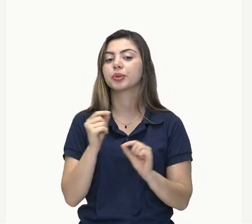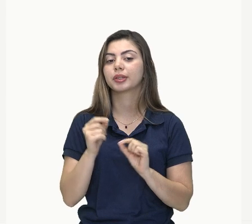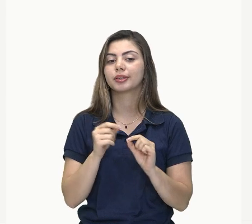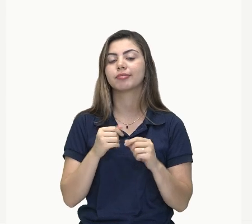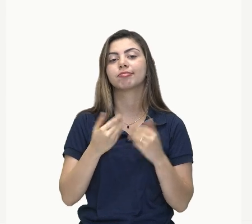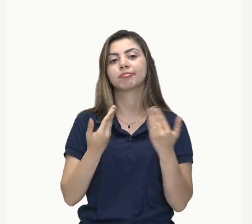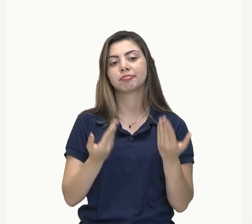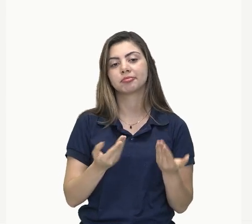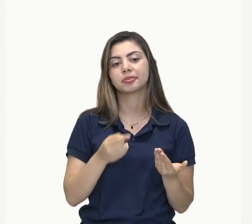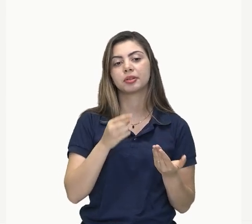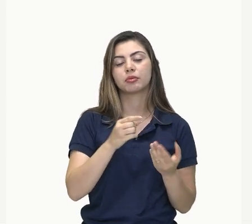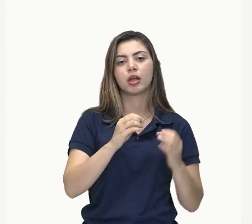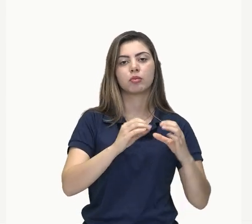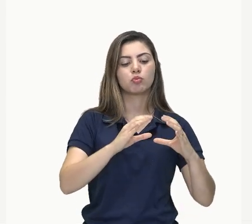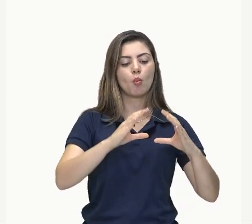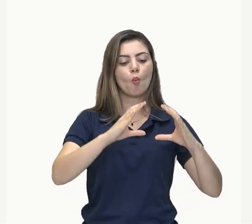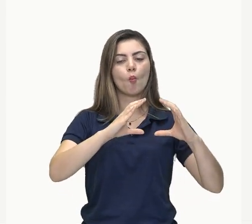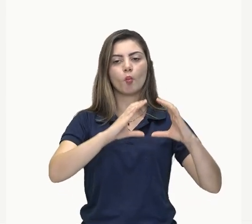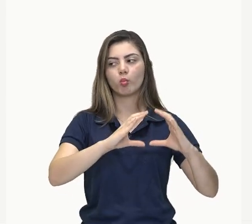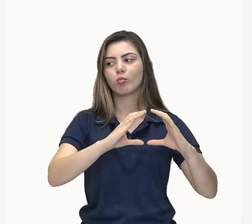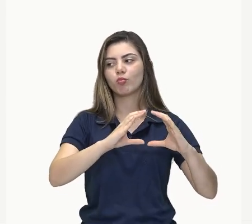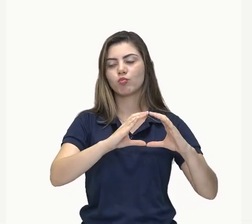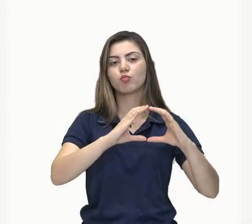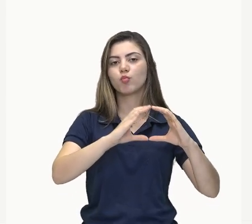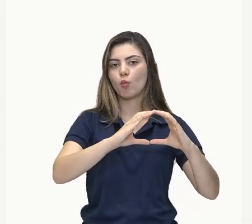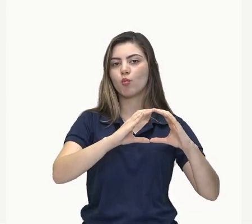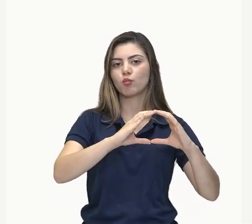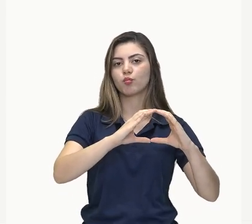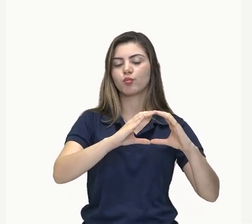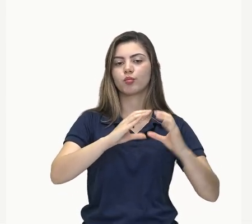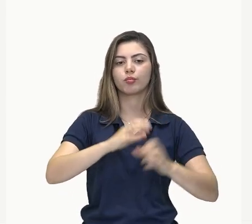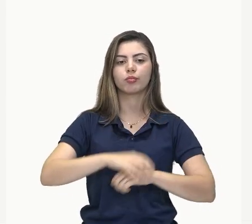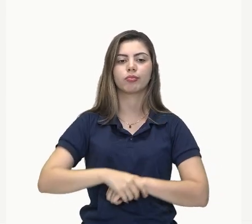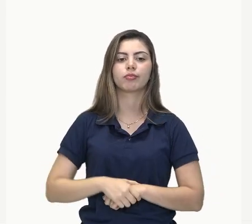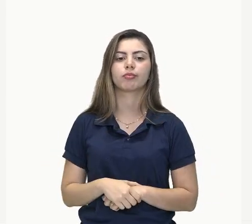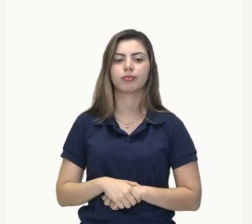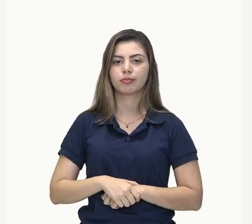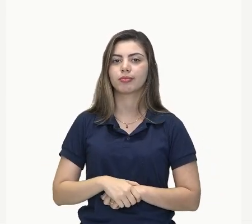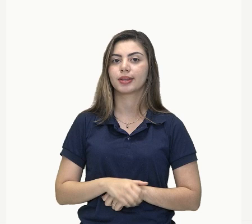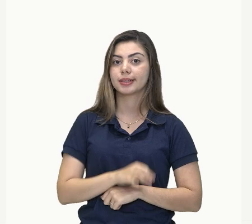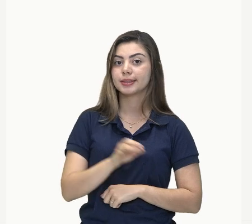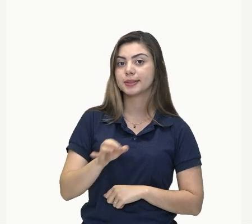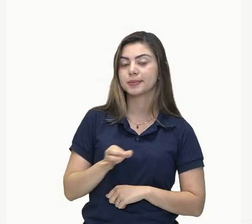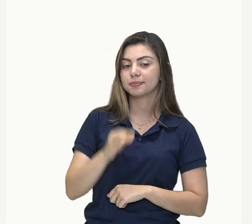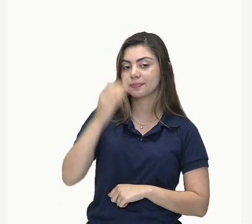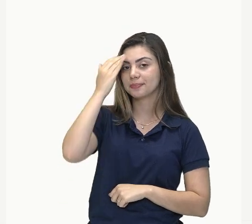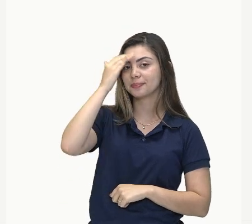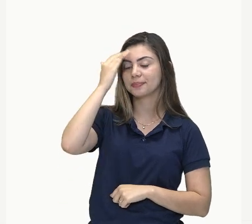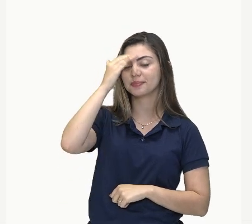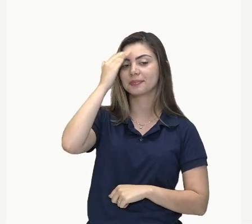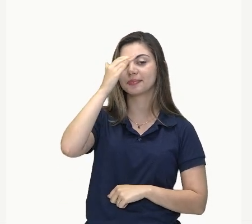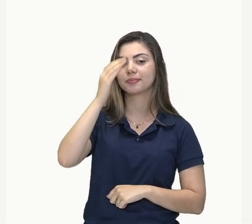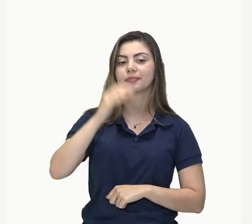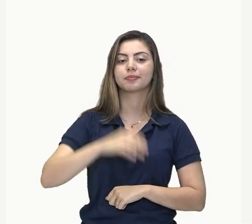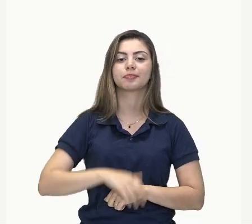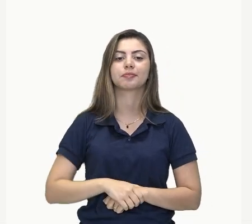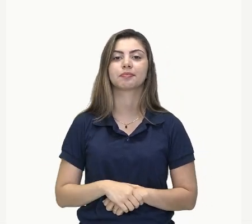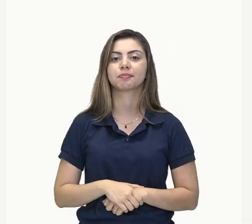então mais redondo vai ser a nossa elipse. Tá? Deixa eu escrever aqui,